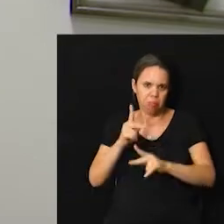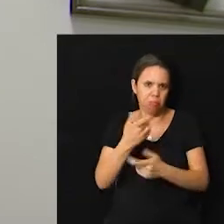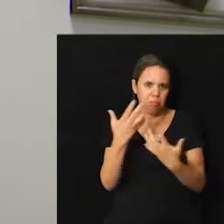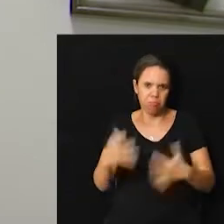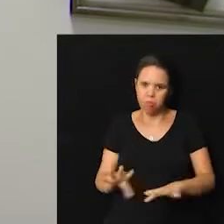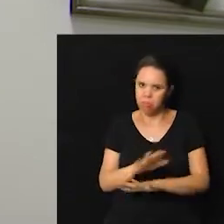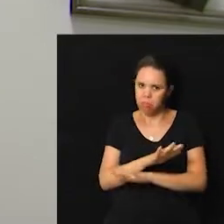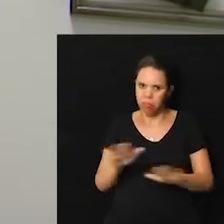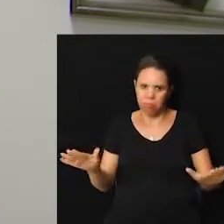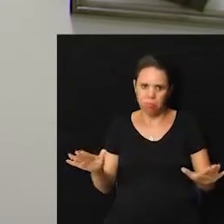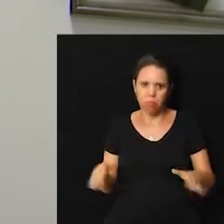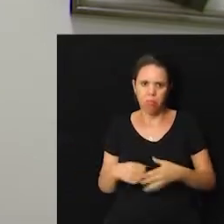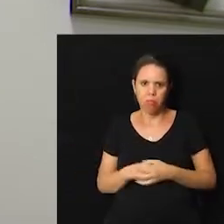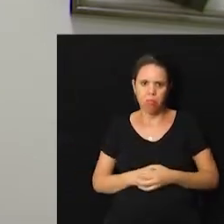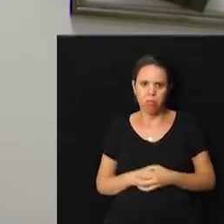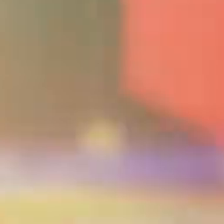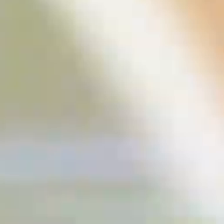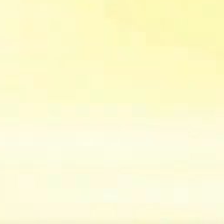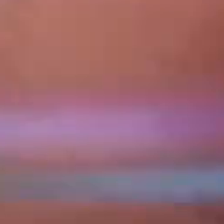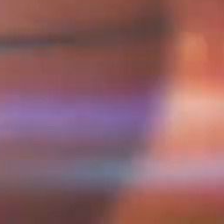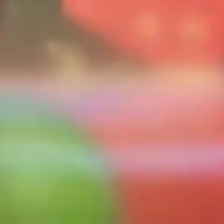que não quiserem utilizar, não utilizar.